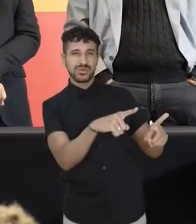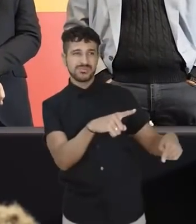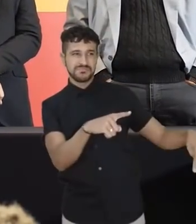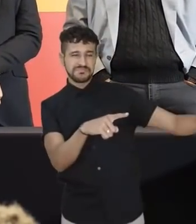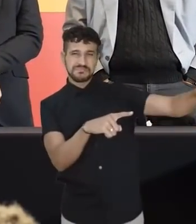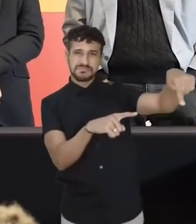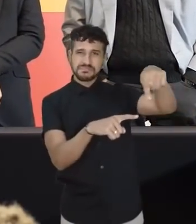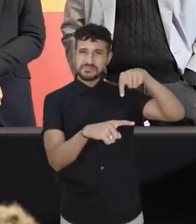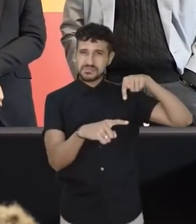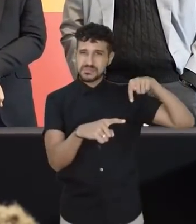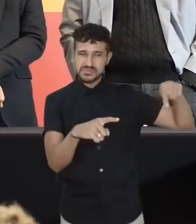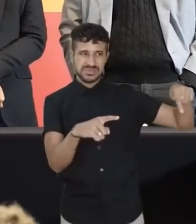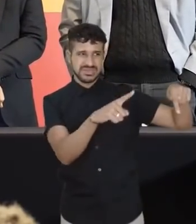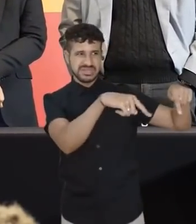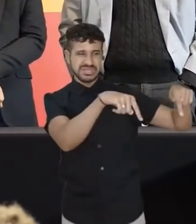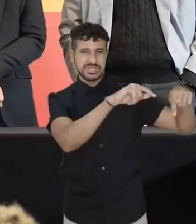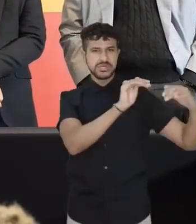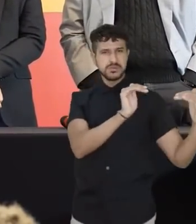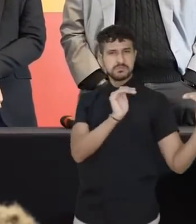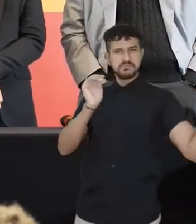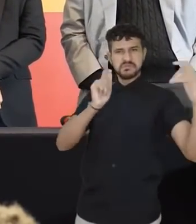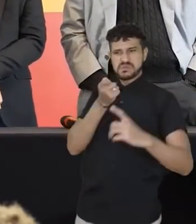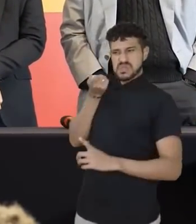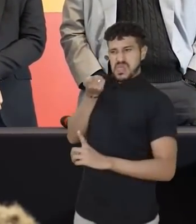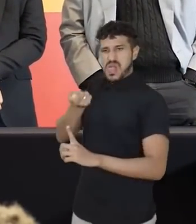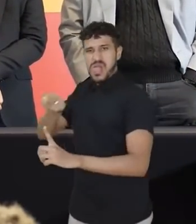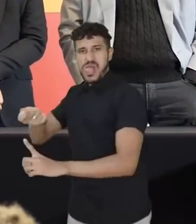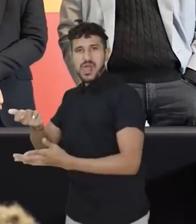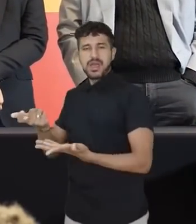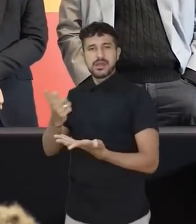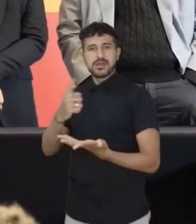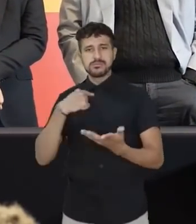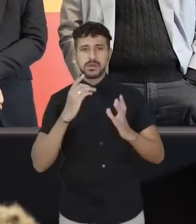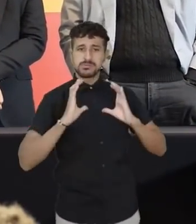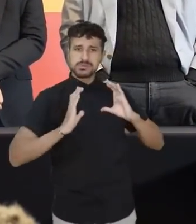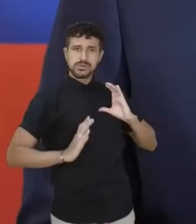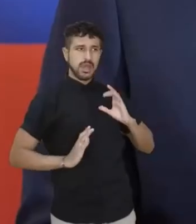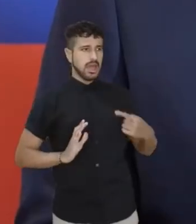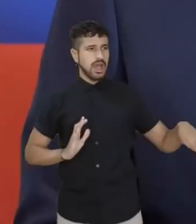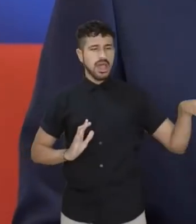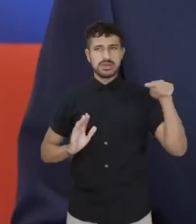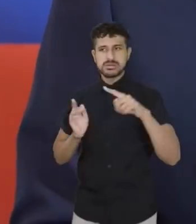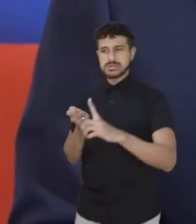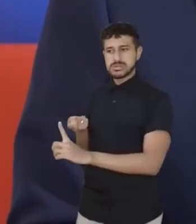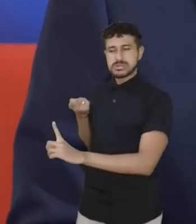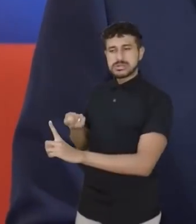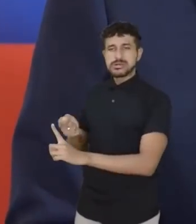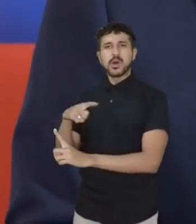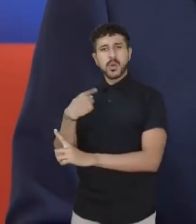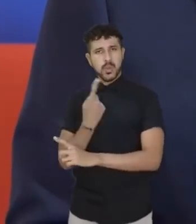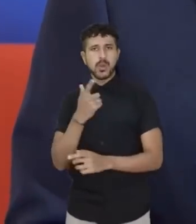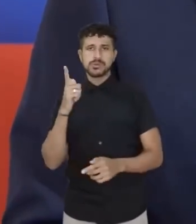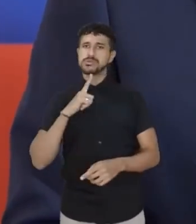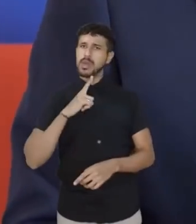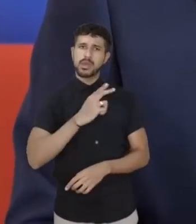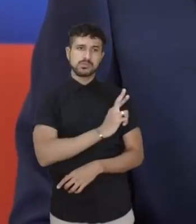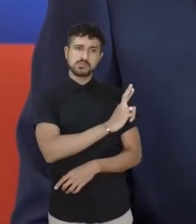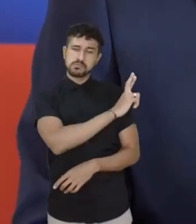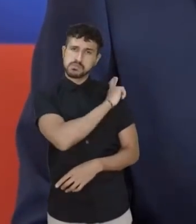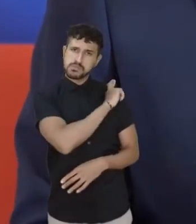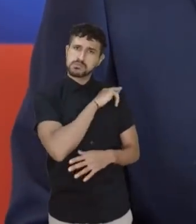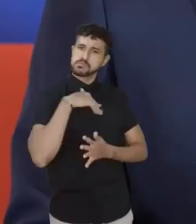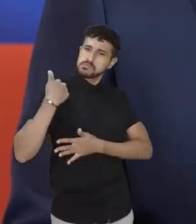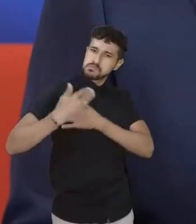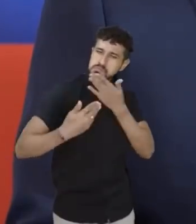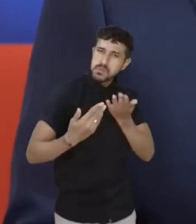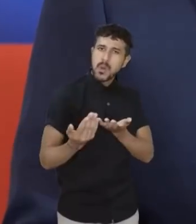o autoritarismo, né? Da civilidade contra a incivilidade. E a gente tem grande responsabilidade na condução desse